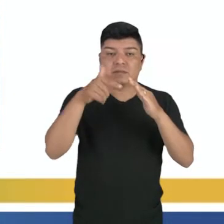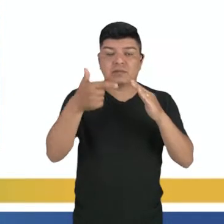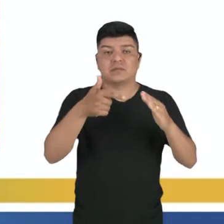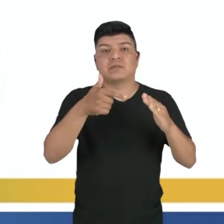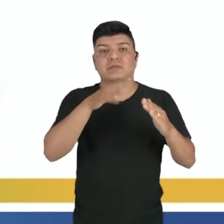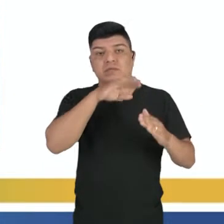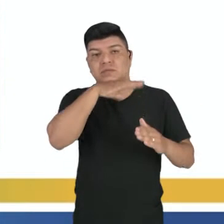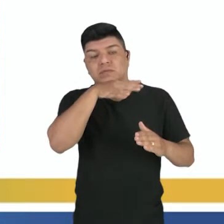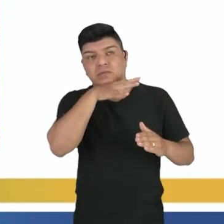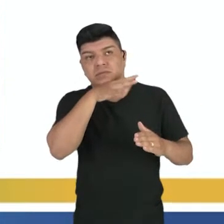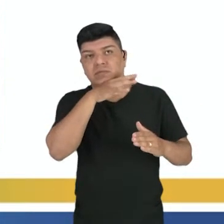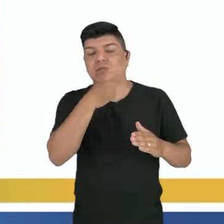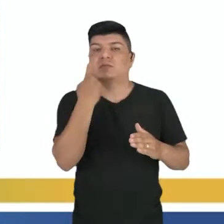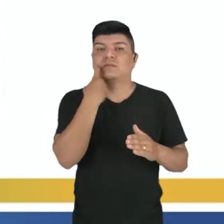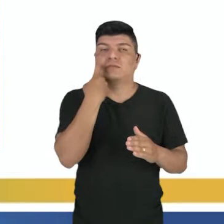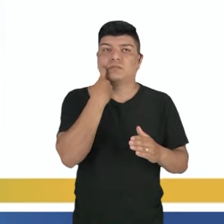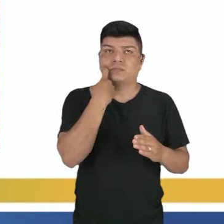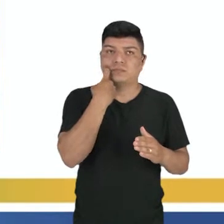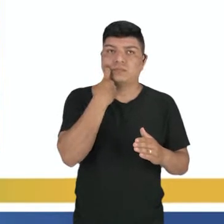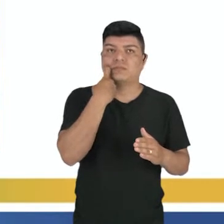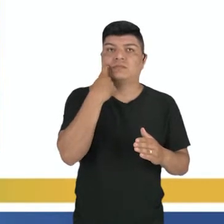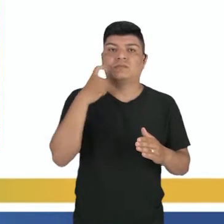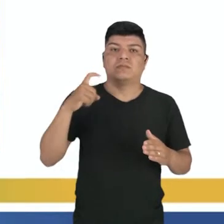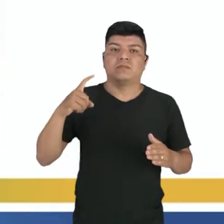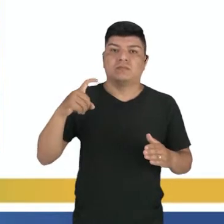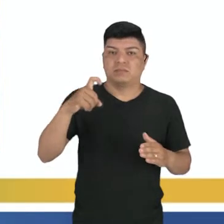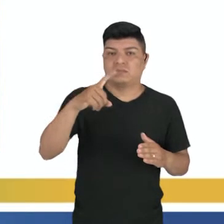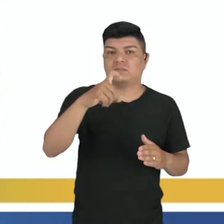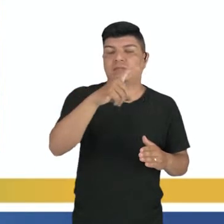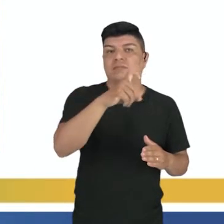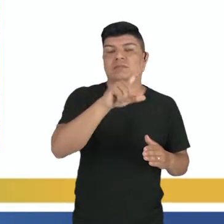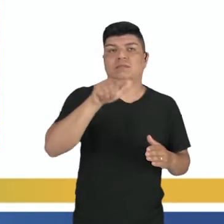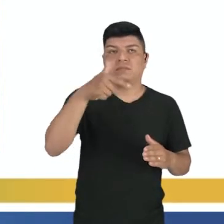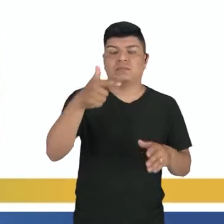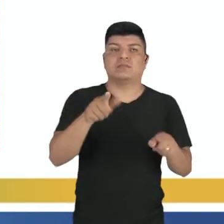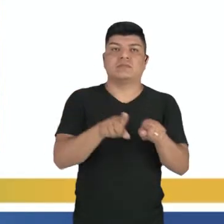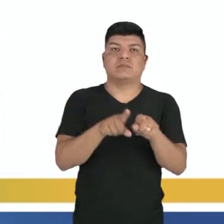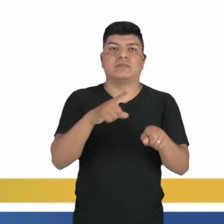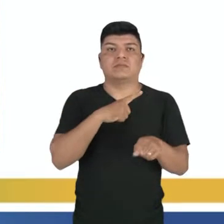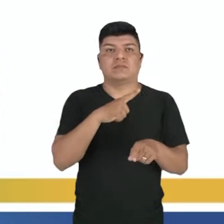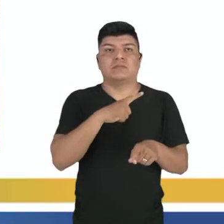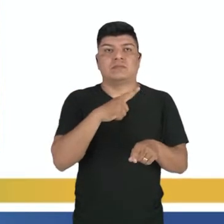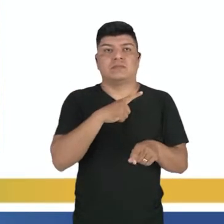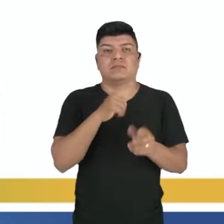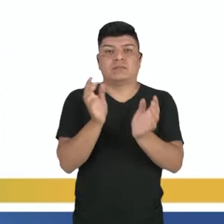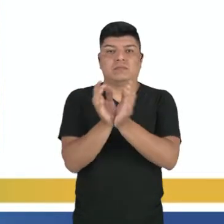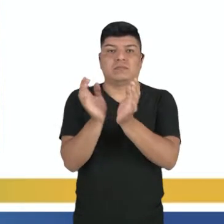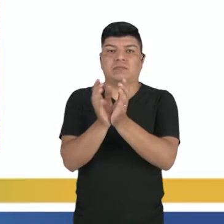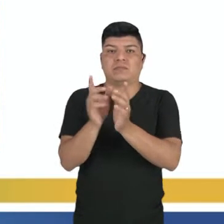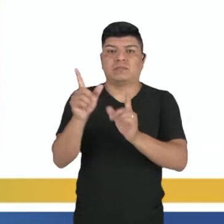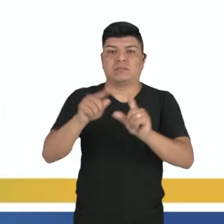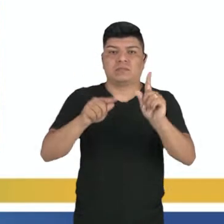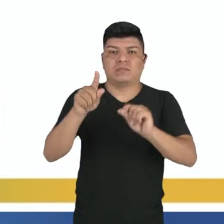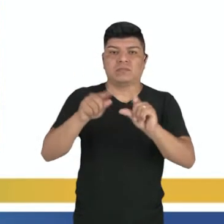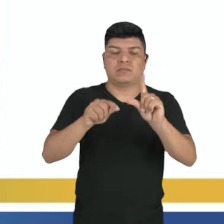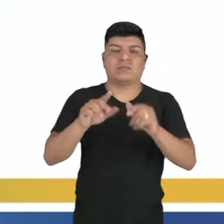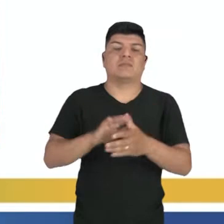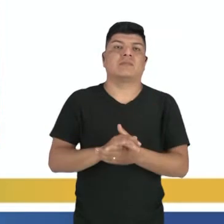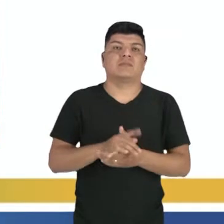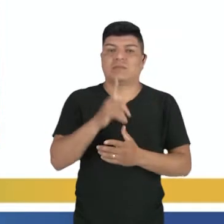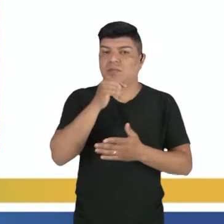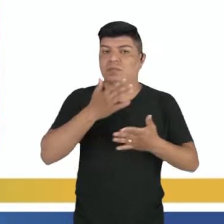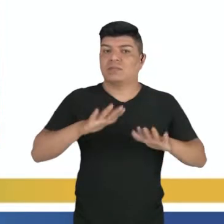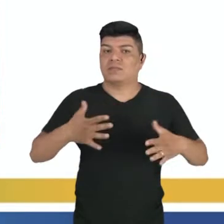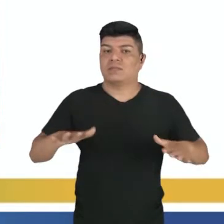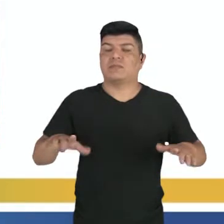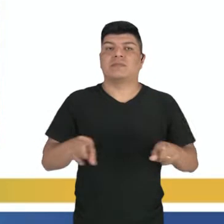outros organismos, como peixes, camarões e alguns equinodermos, que são o grupo lá das estrelas do mar. E